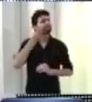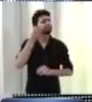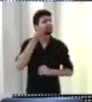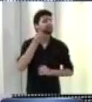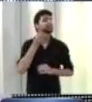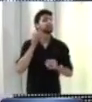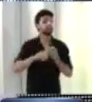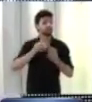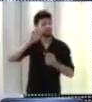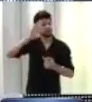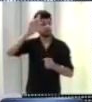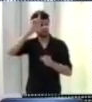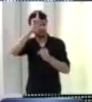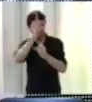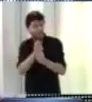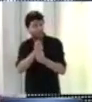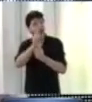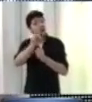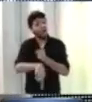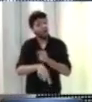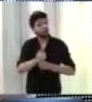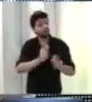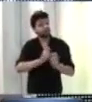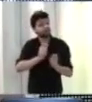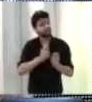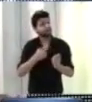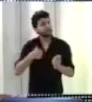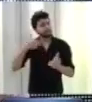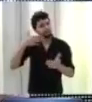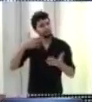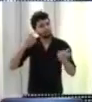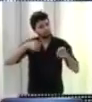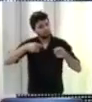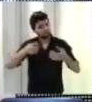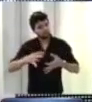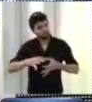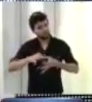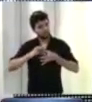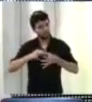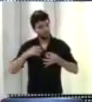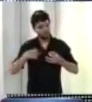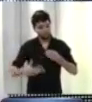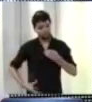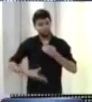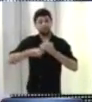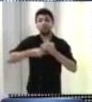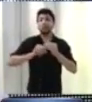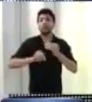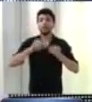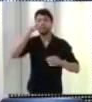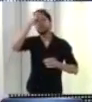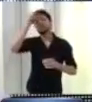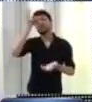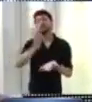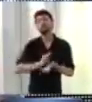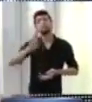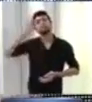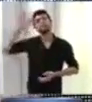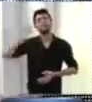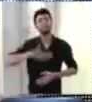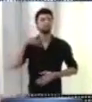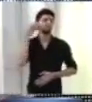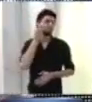experiência e gestão é o que me credencia para ser prefeito de Teresina. Primeiro é a